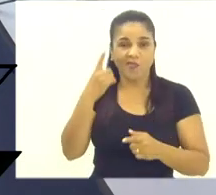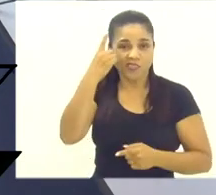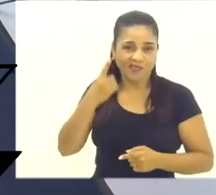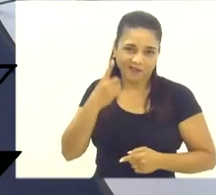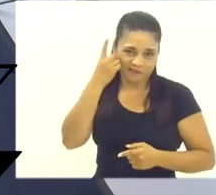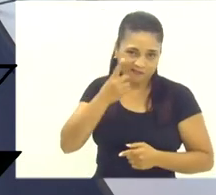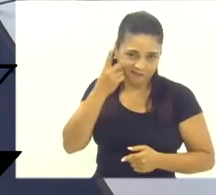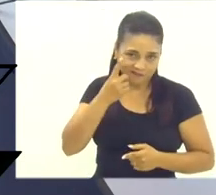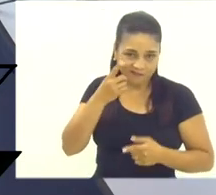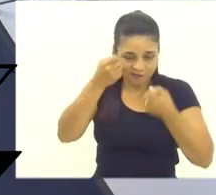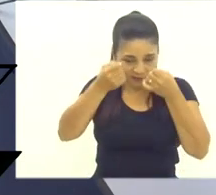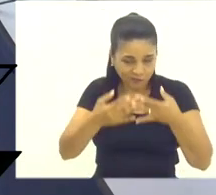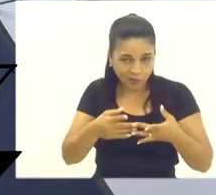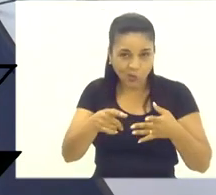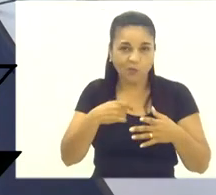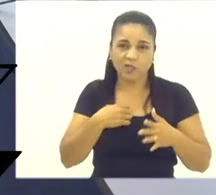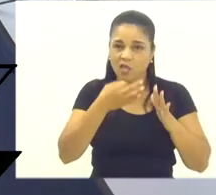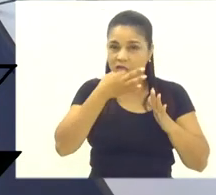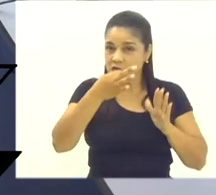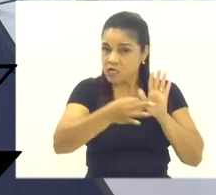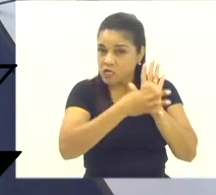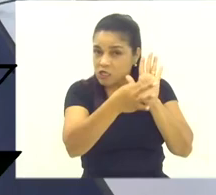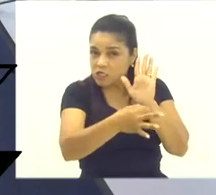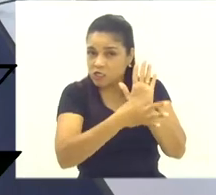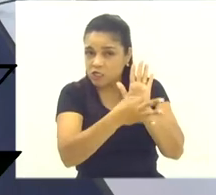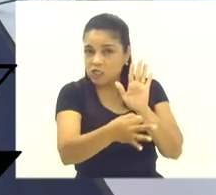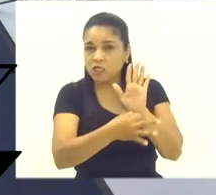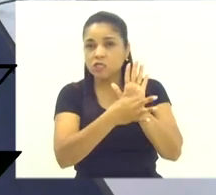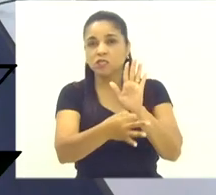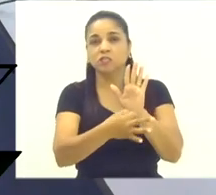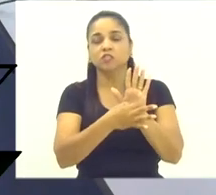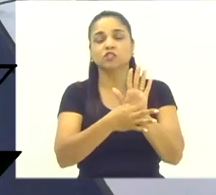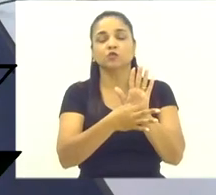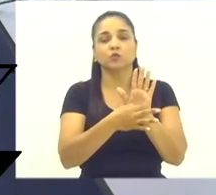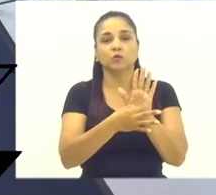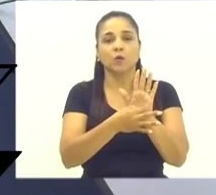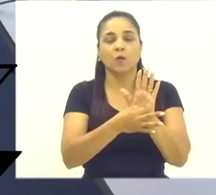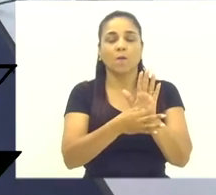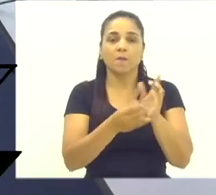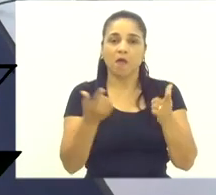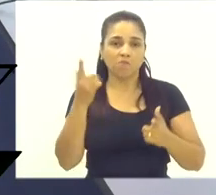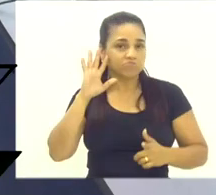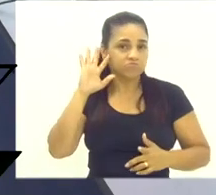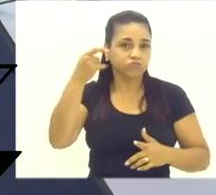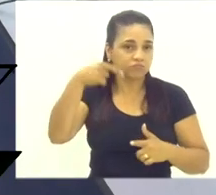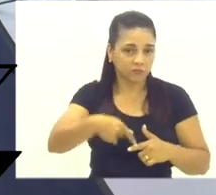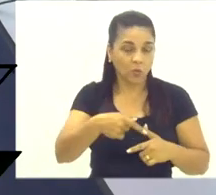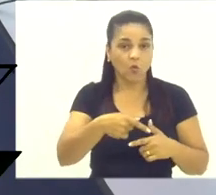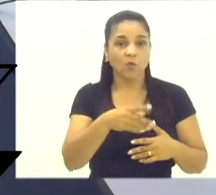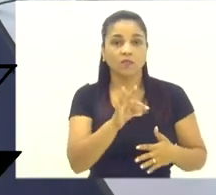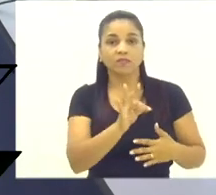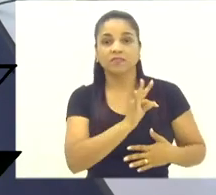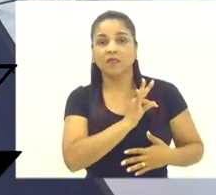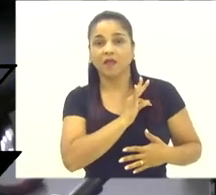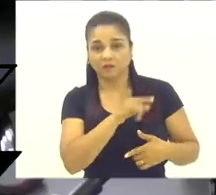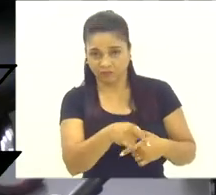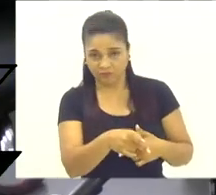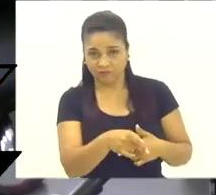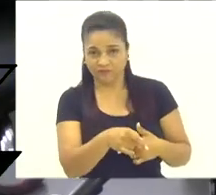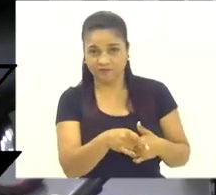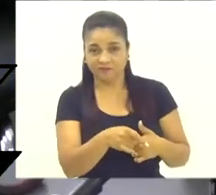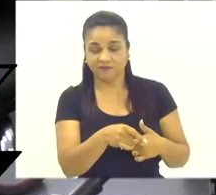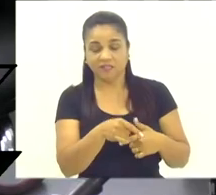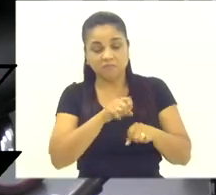questionar precisa ser sempre crítico também é aos técnicos solucionismo né porque eles eles replicam